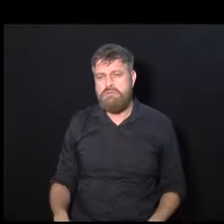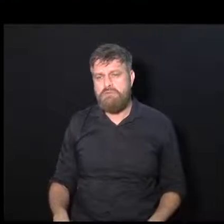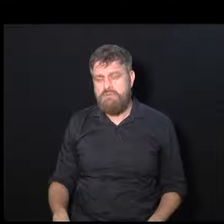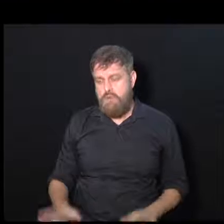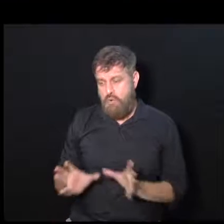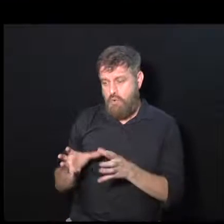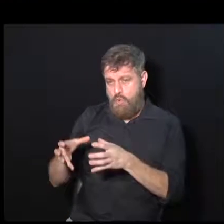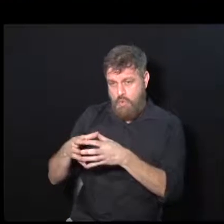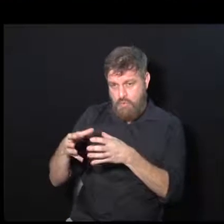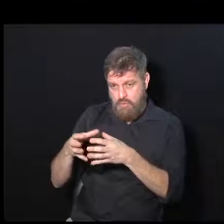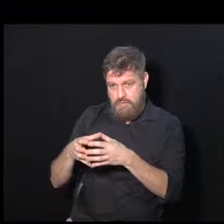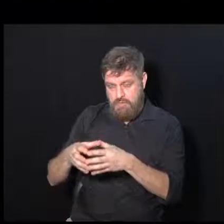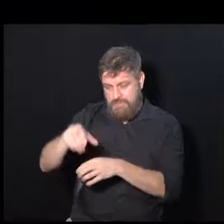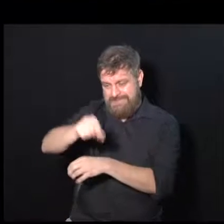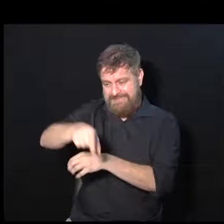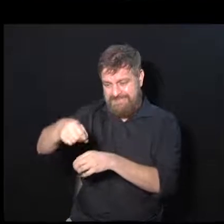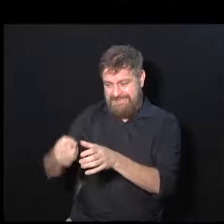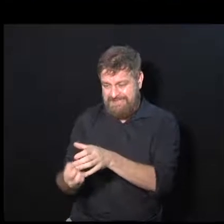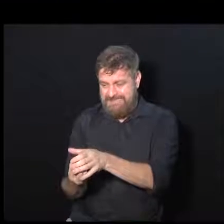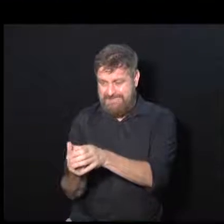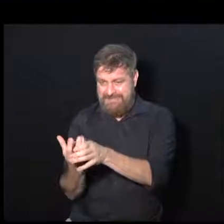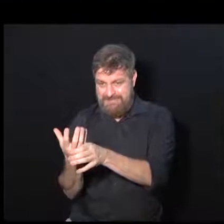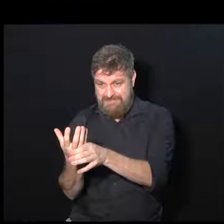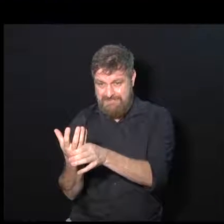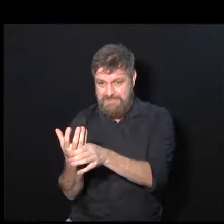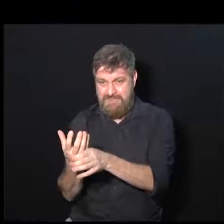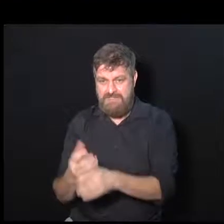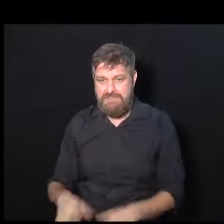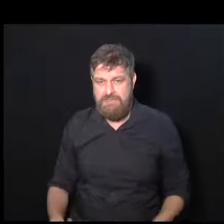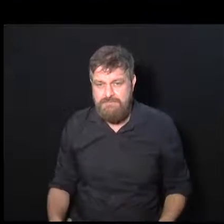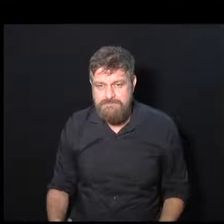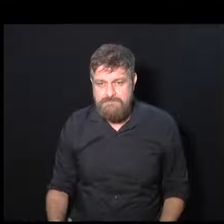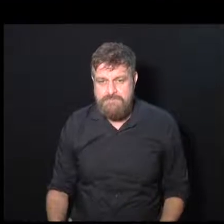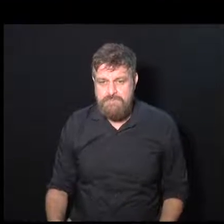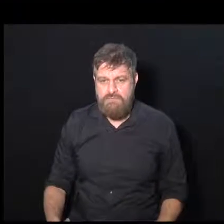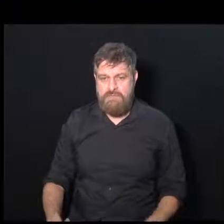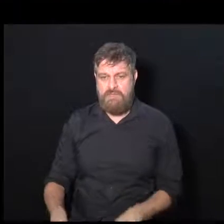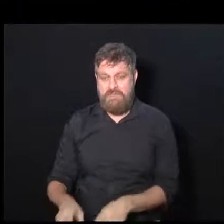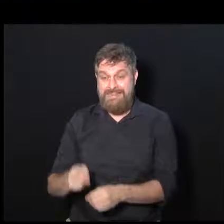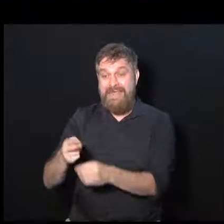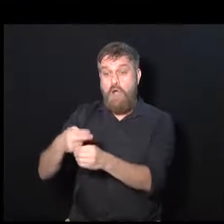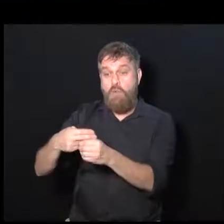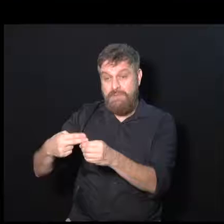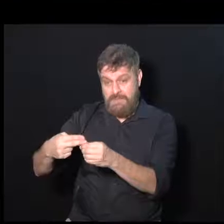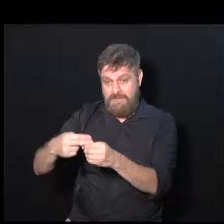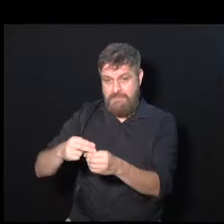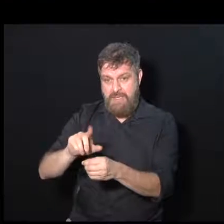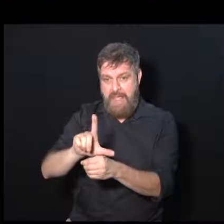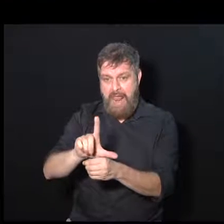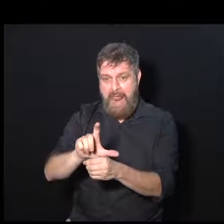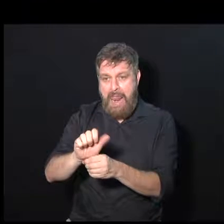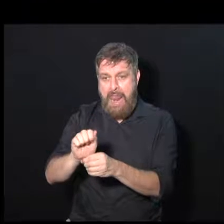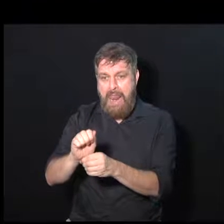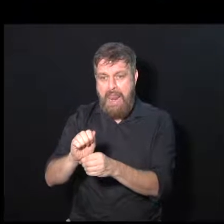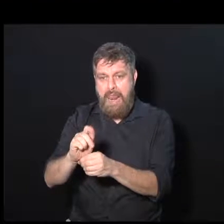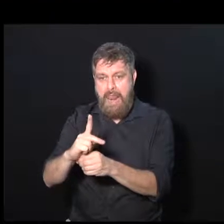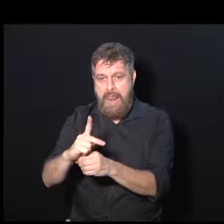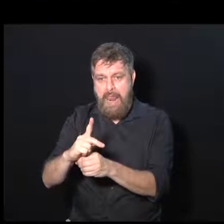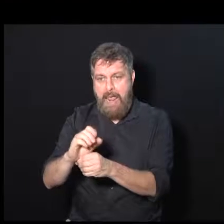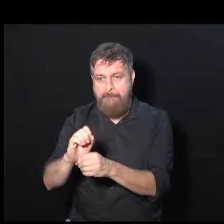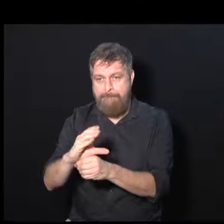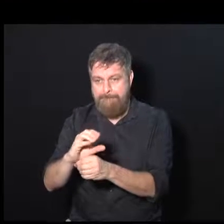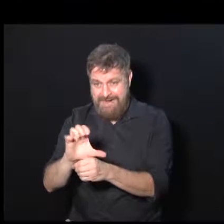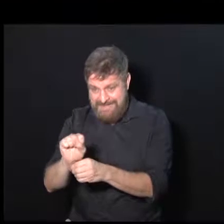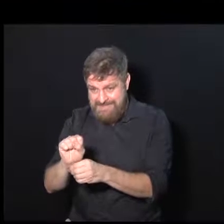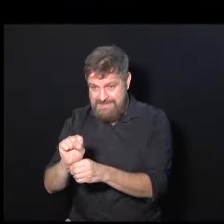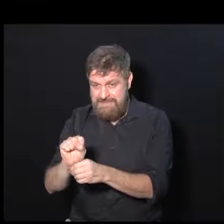de plantas medicinais e fitoterápicos do Lapaces FCM Unicamp, o projeto Farmácias Vivas, que